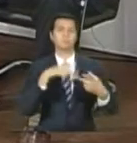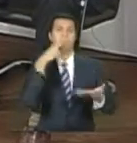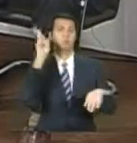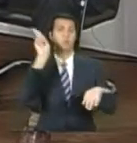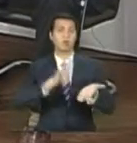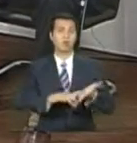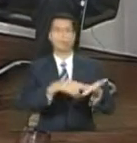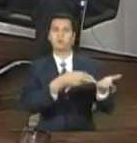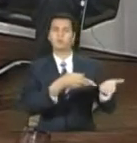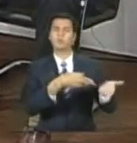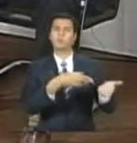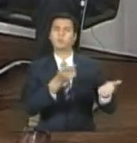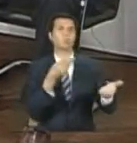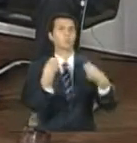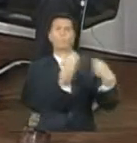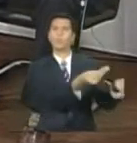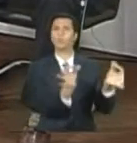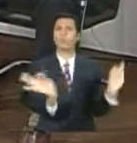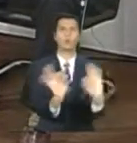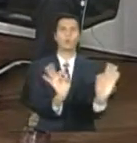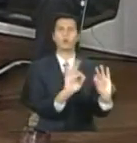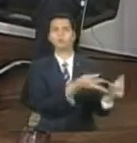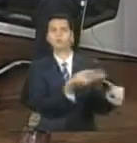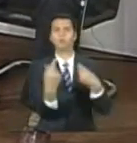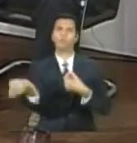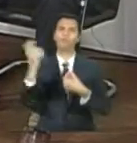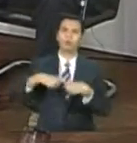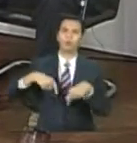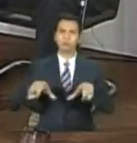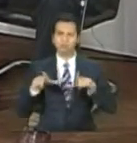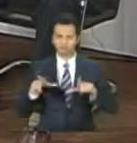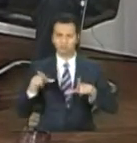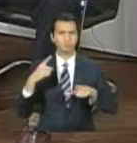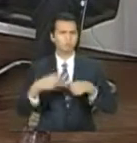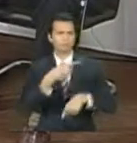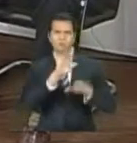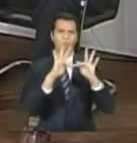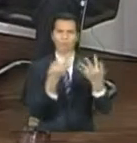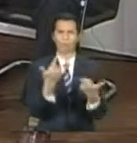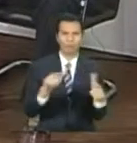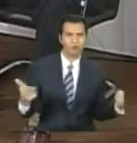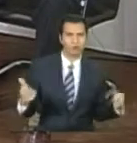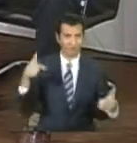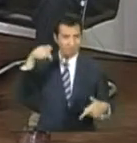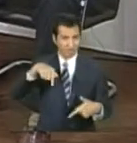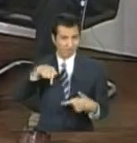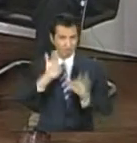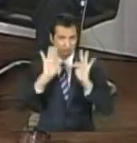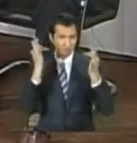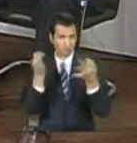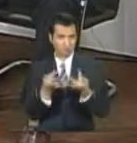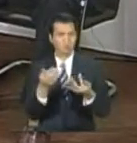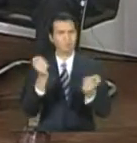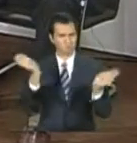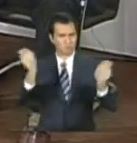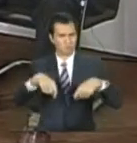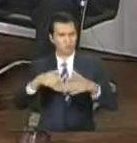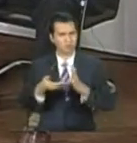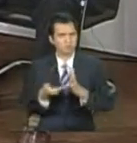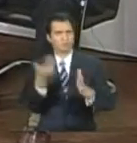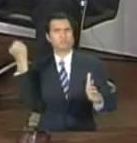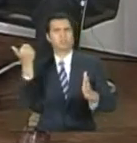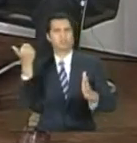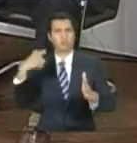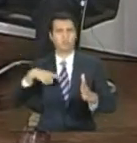essa correspondência por não localizar a família, pode ser feita a exclusão desta família anexando a carta enviada ao